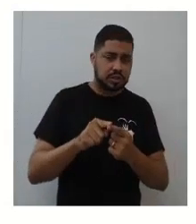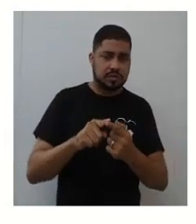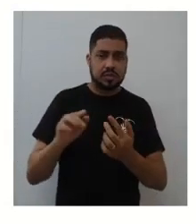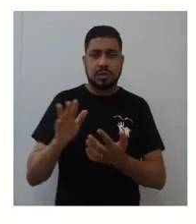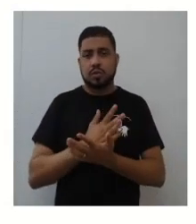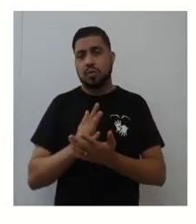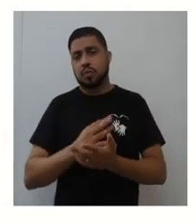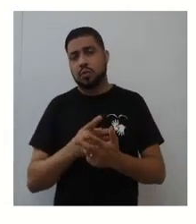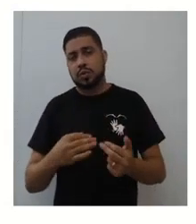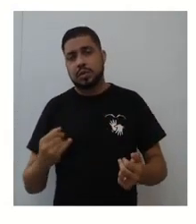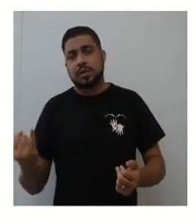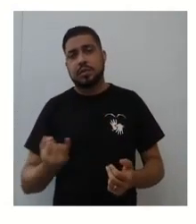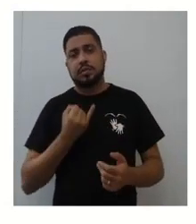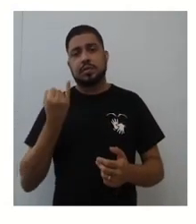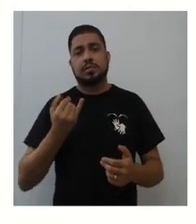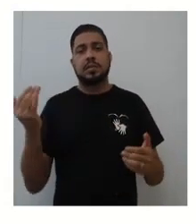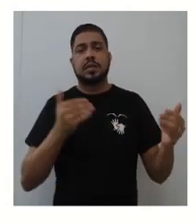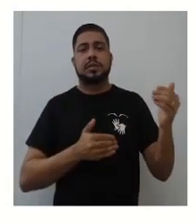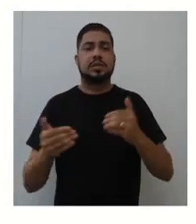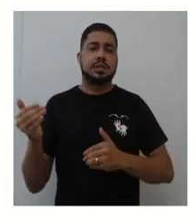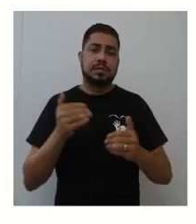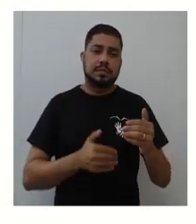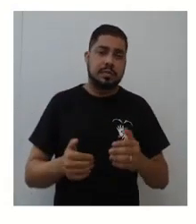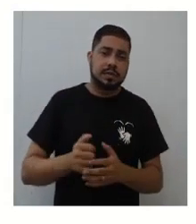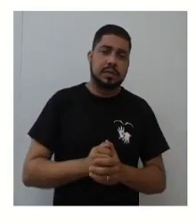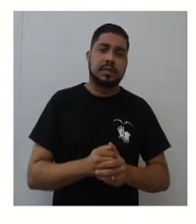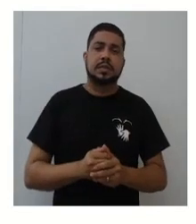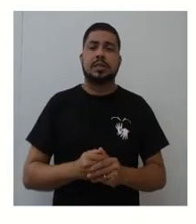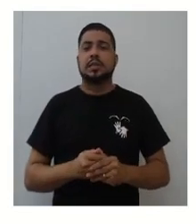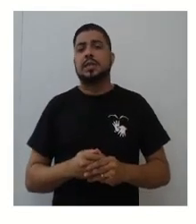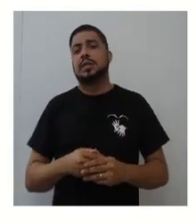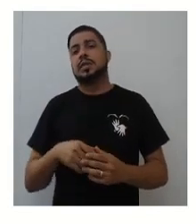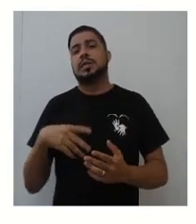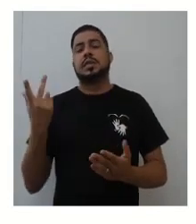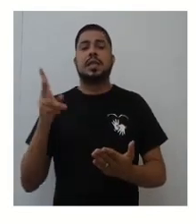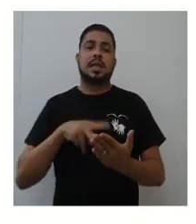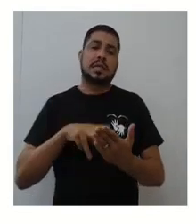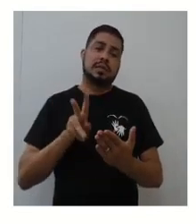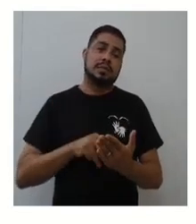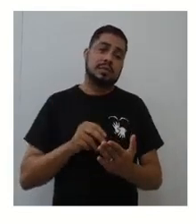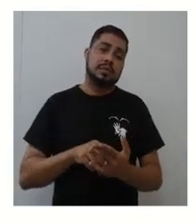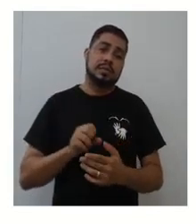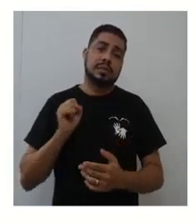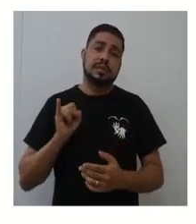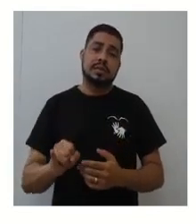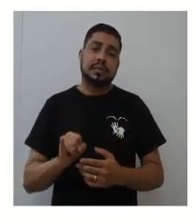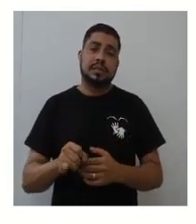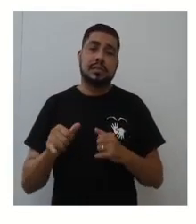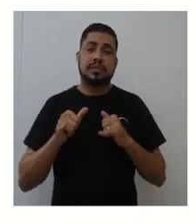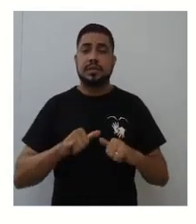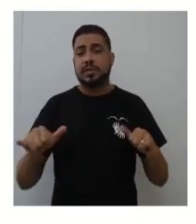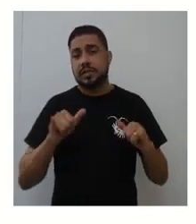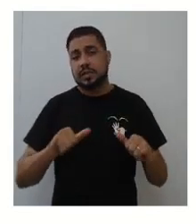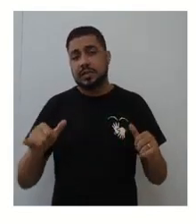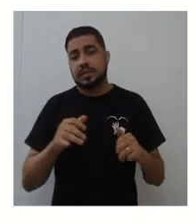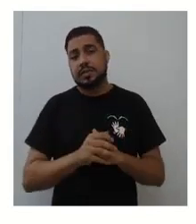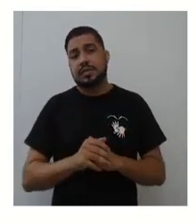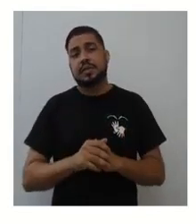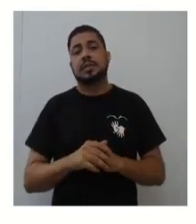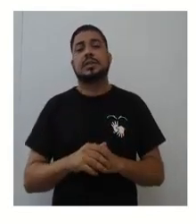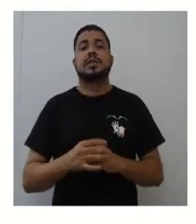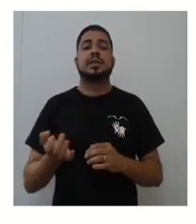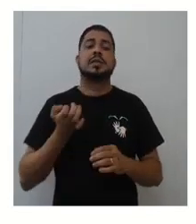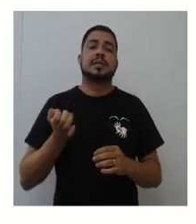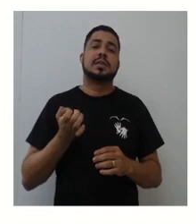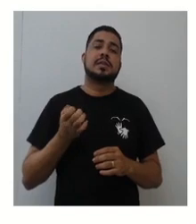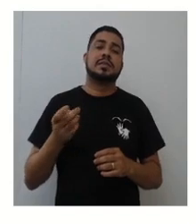alguma coisa é importante para a participação ativa enquanto leitores, certo? Se uma notícia ela é produzida, ela quer levar